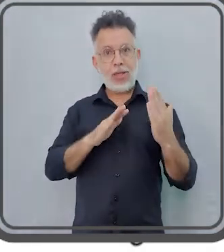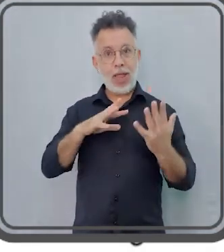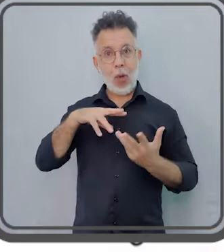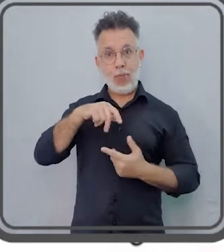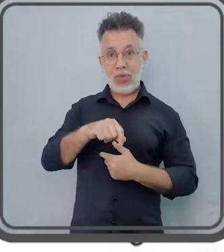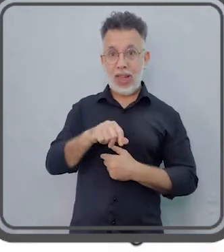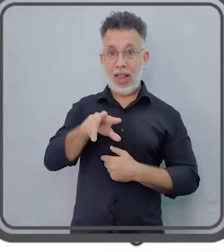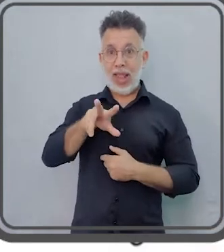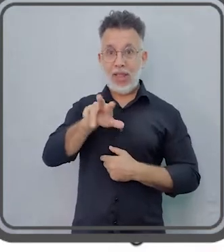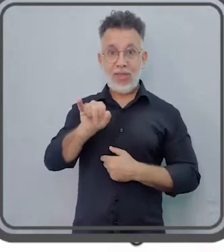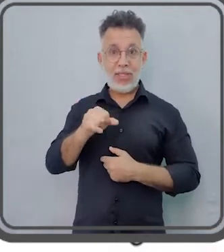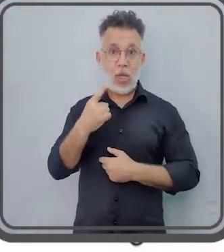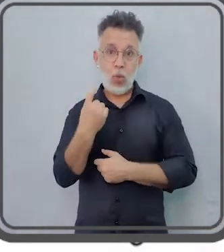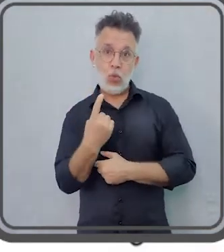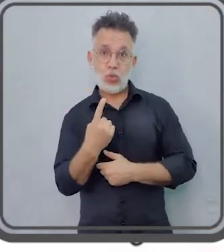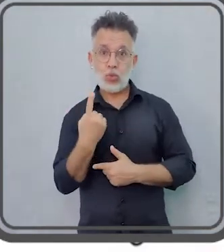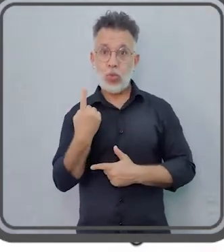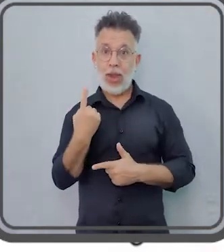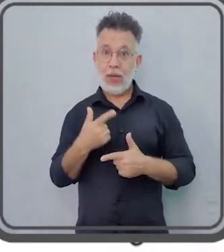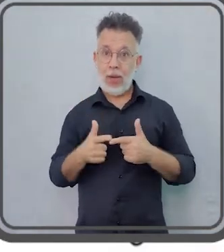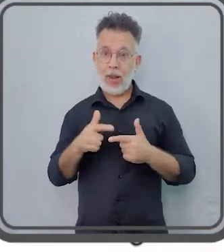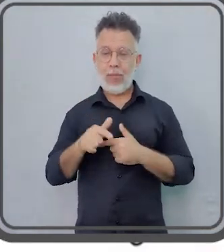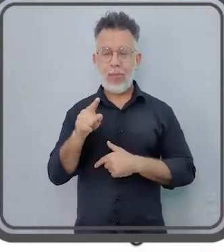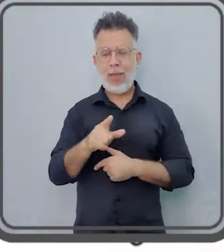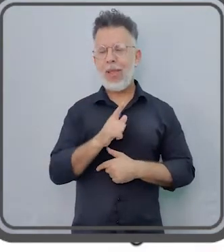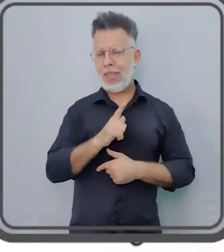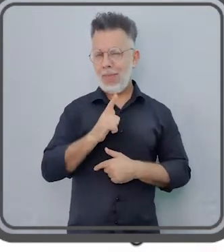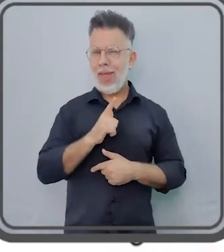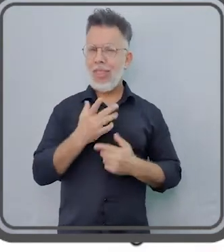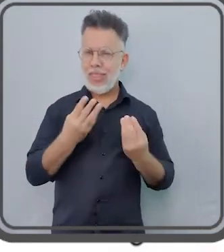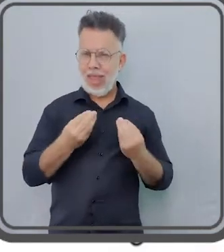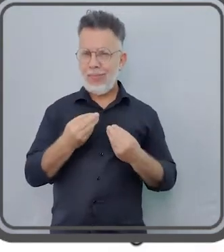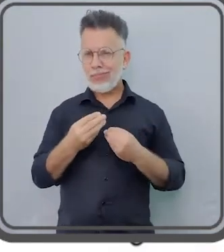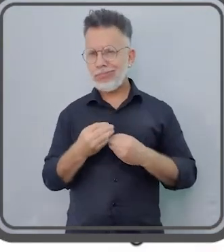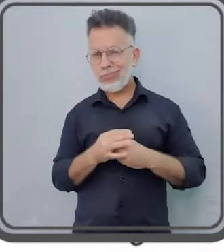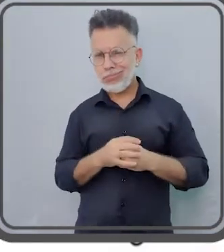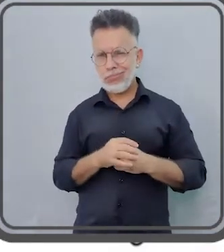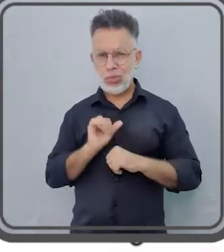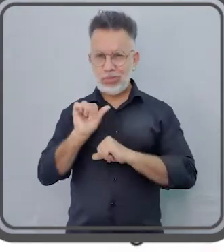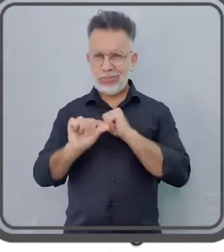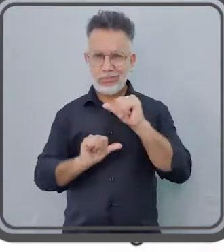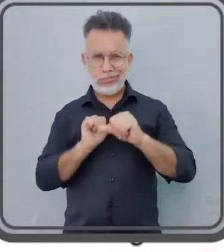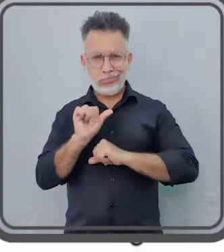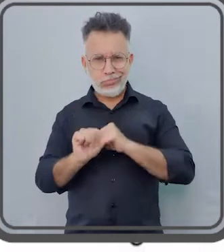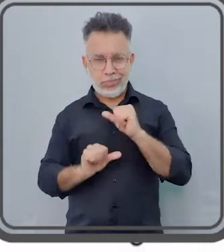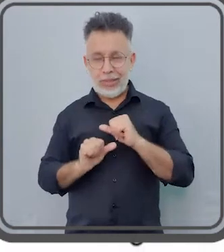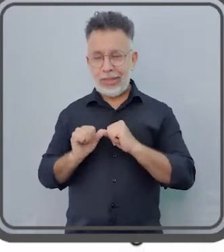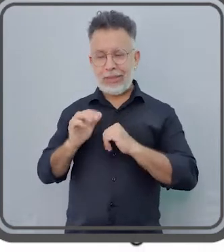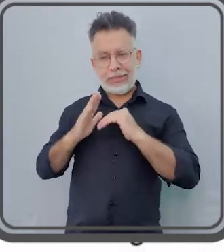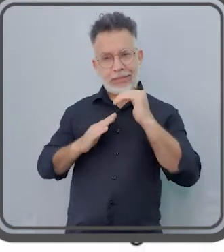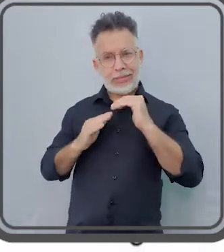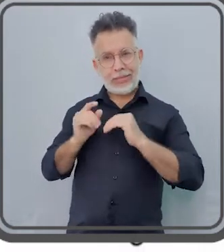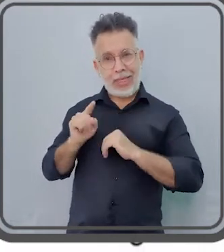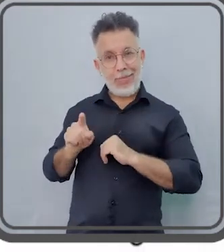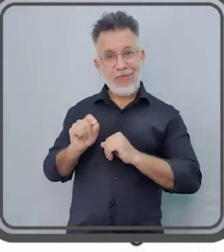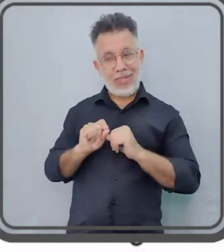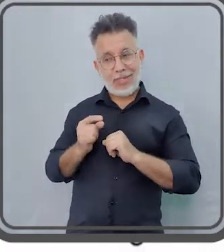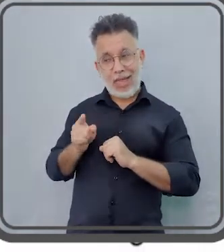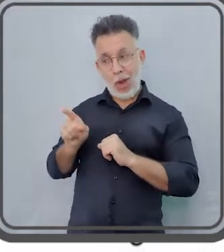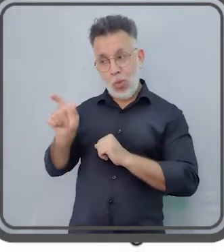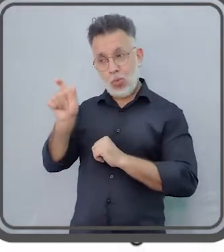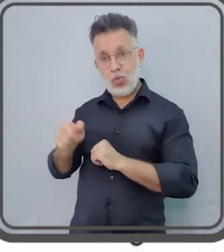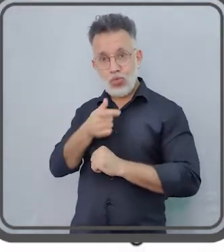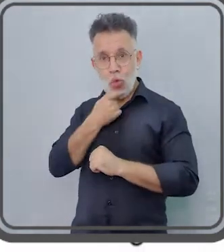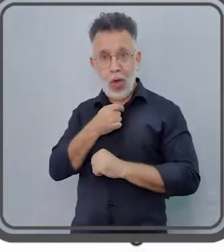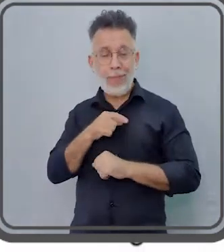aquele problema. Então a gente também tem tanta desconstrução para fazer do outro lado, né? Tem. São homens e mulheres